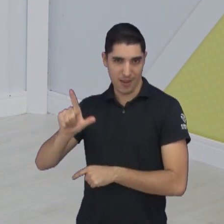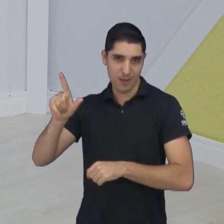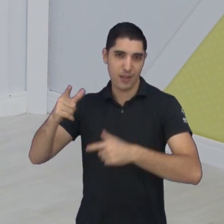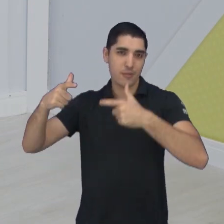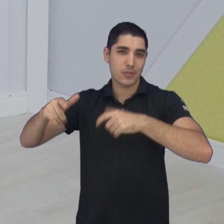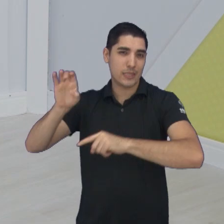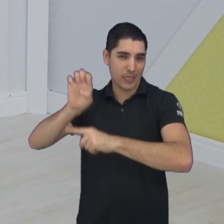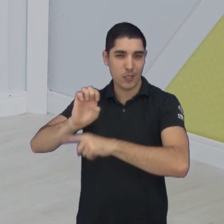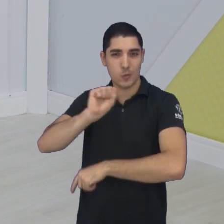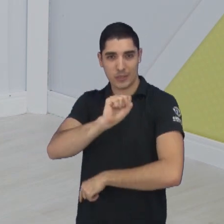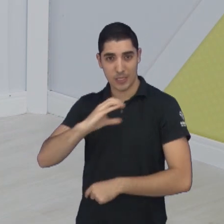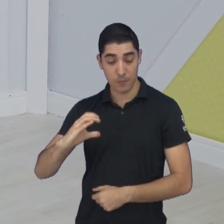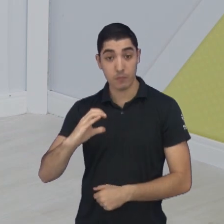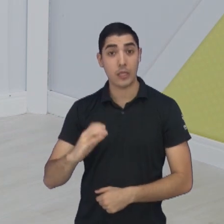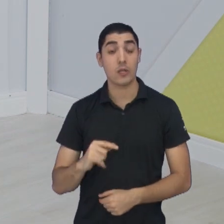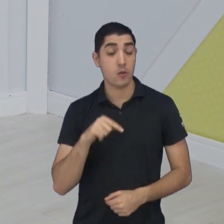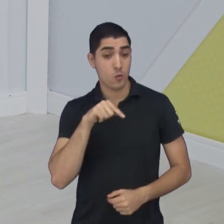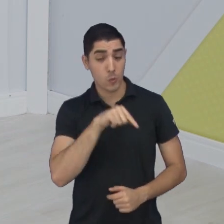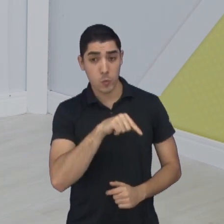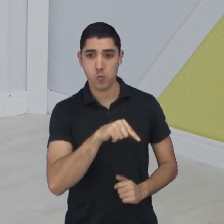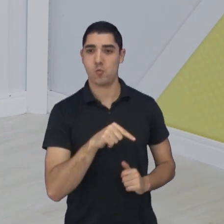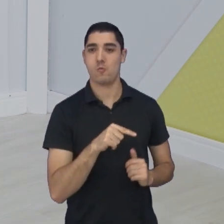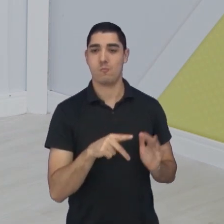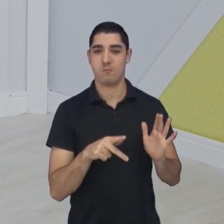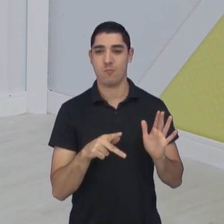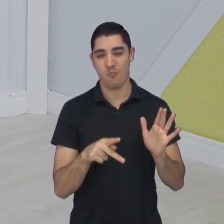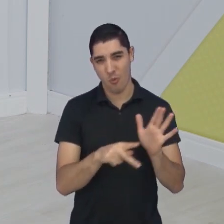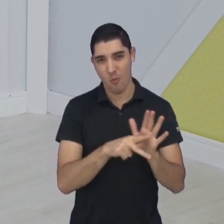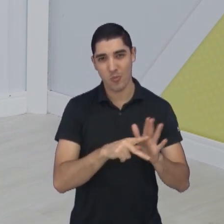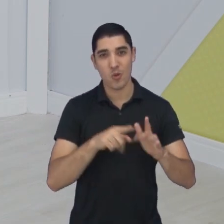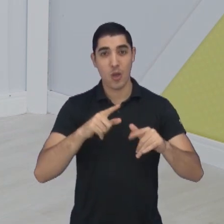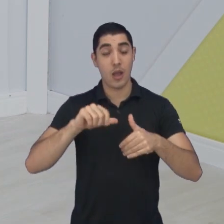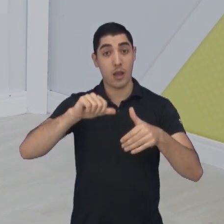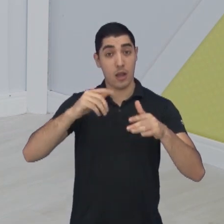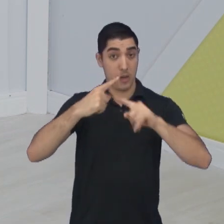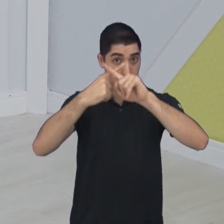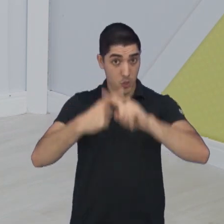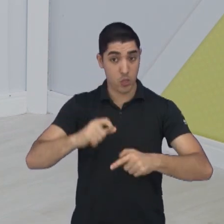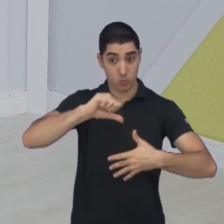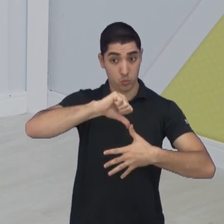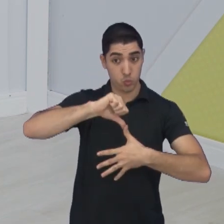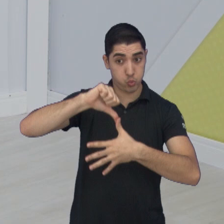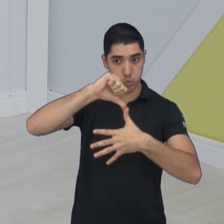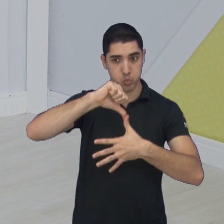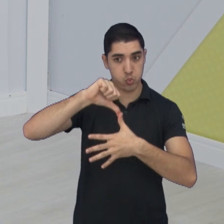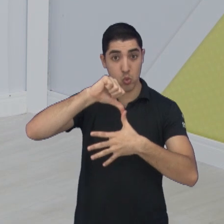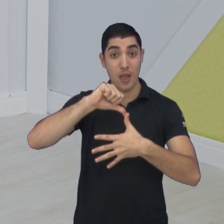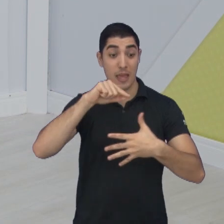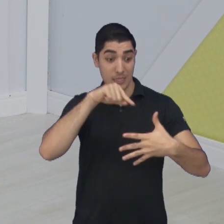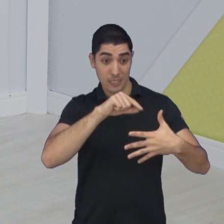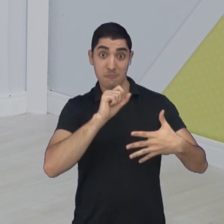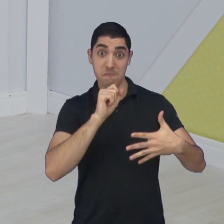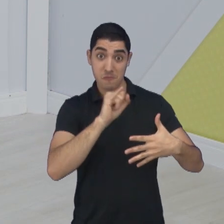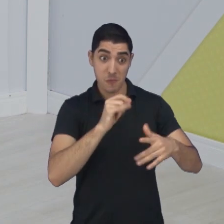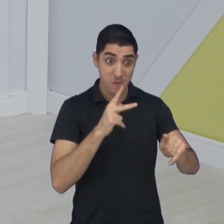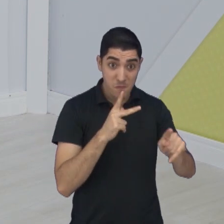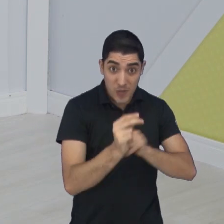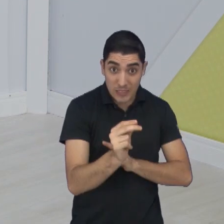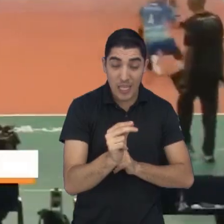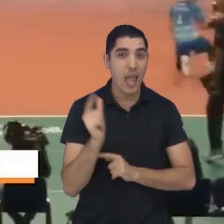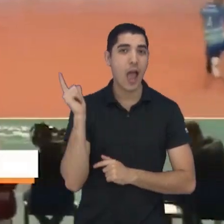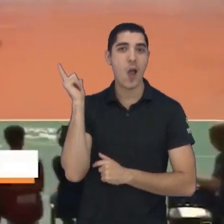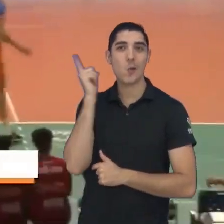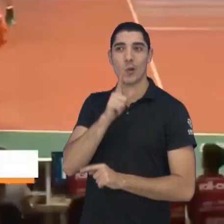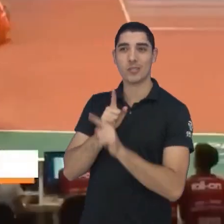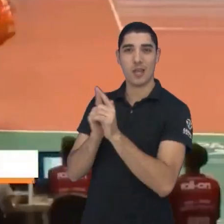pela disputa por uma vaga inédita na final do Sul-Americano de Clubes e também uma vaga inédita no Mundial de Clubes